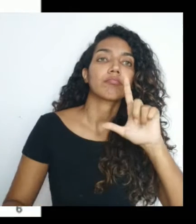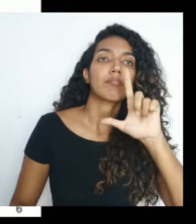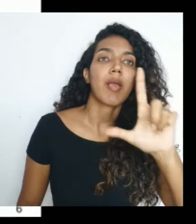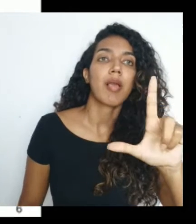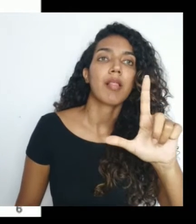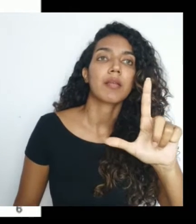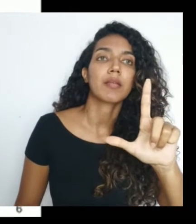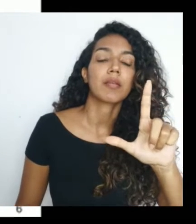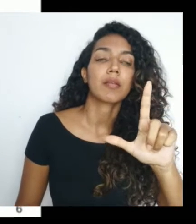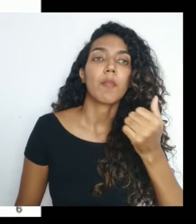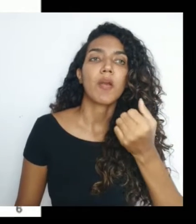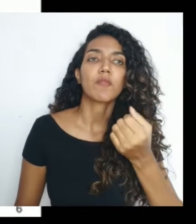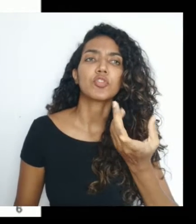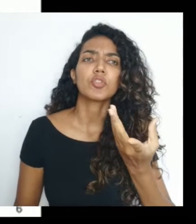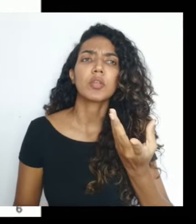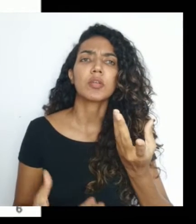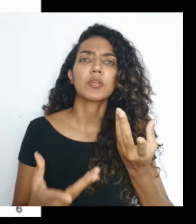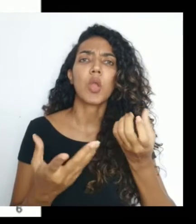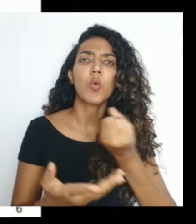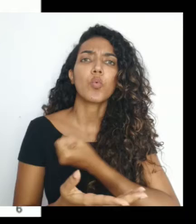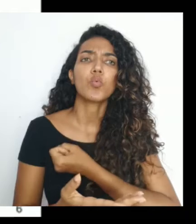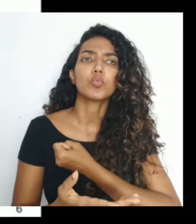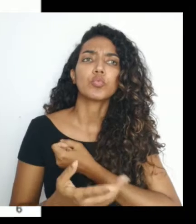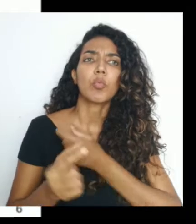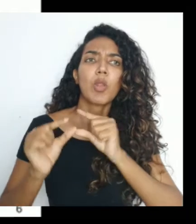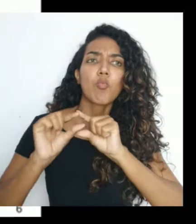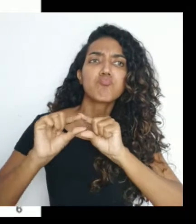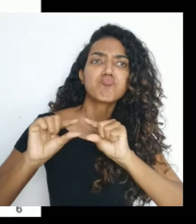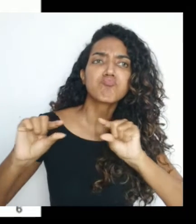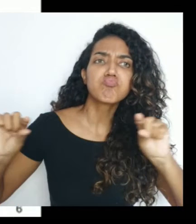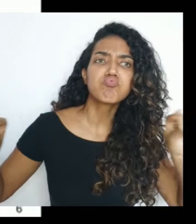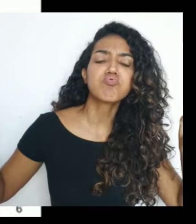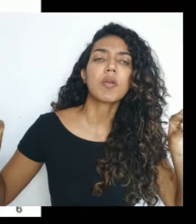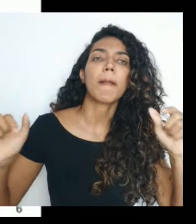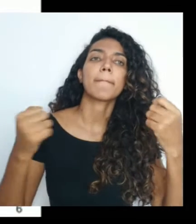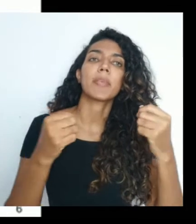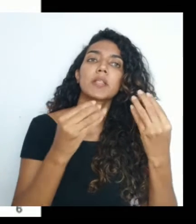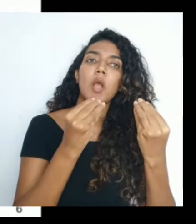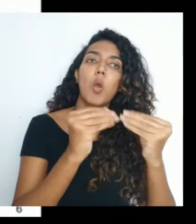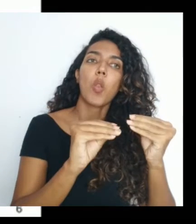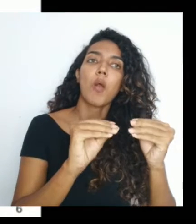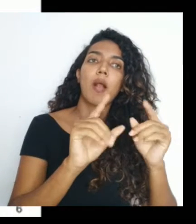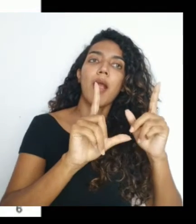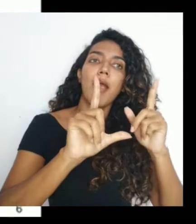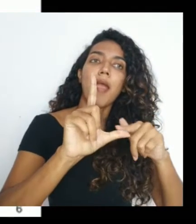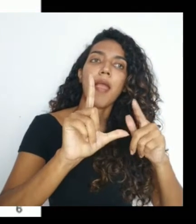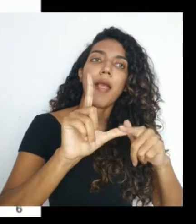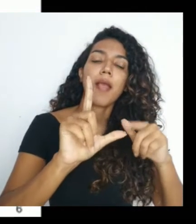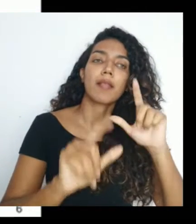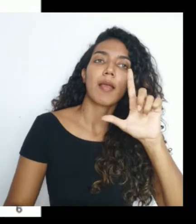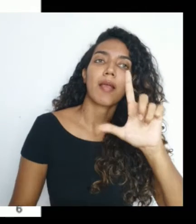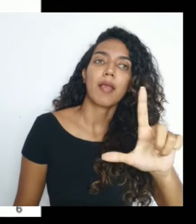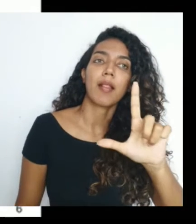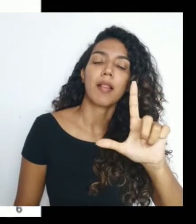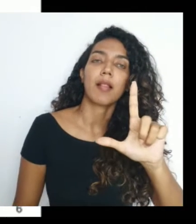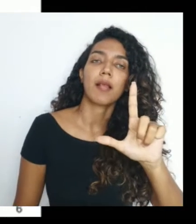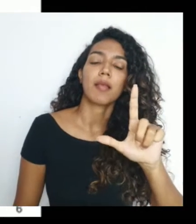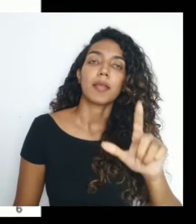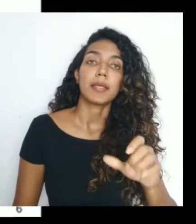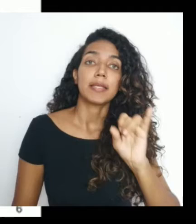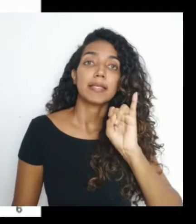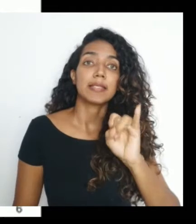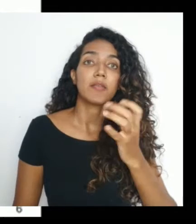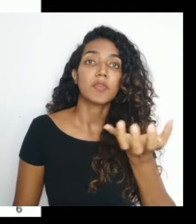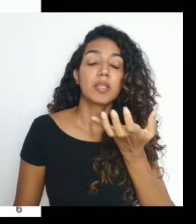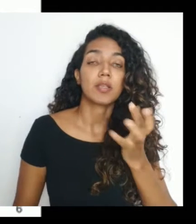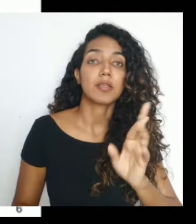número é grande o suficiente para não caber dentro de um inteiro, você precisa colocar um L para ser um literal inteiro. Se você quiser representar um float,